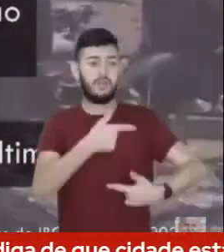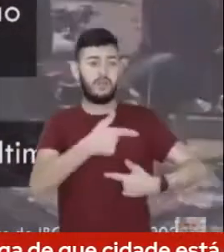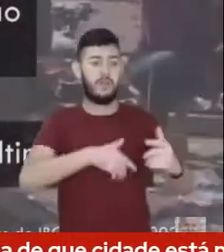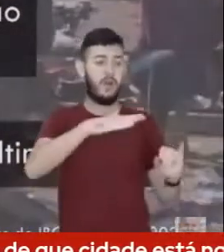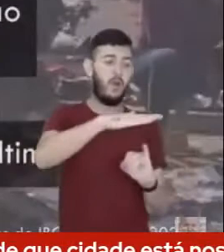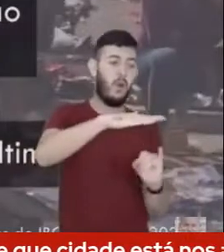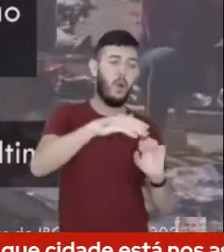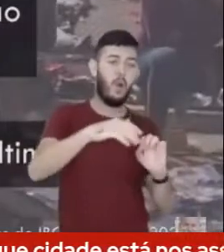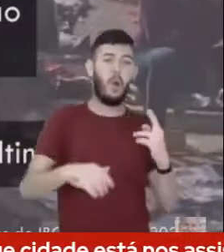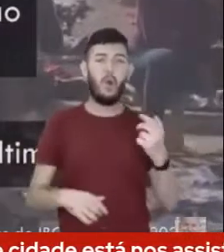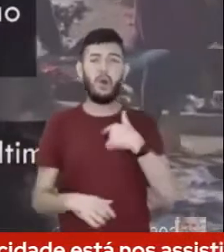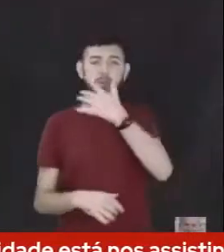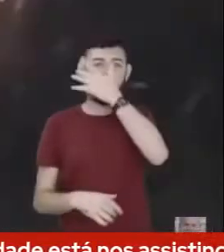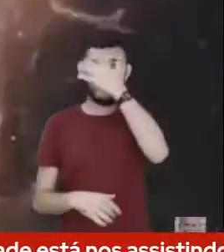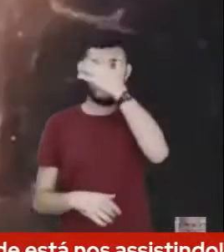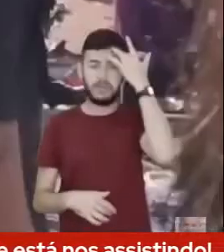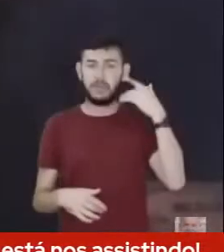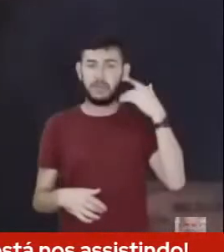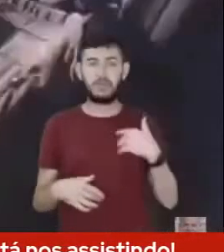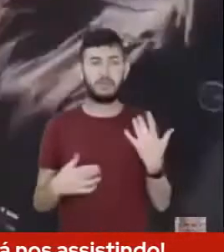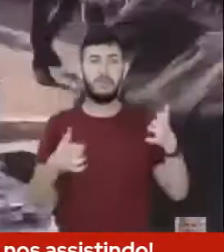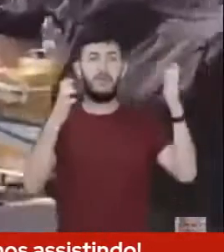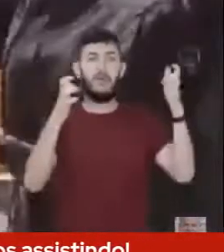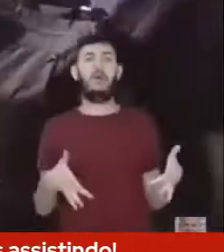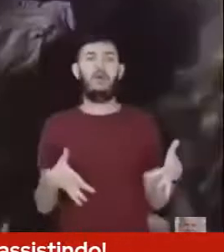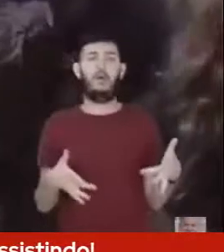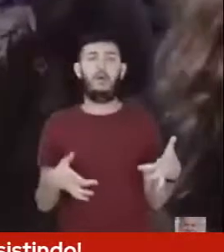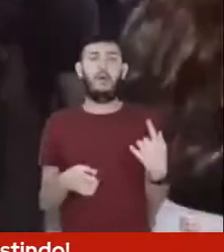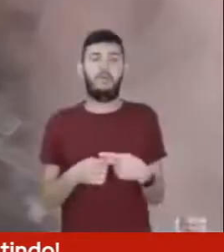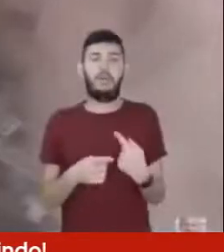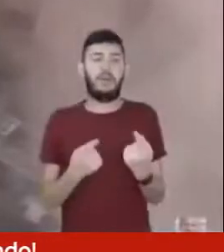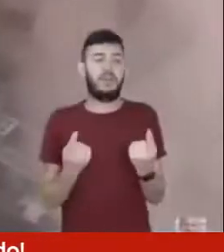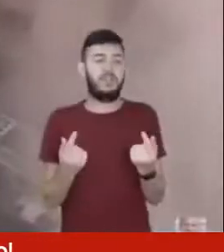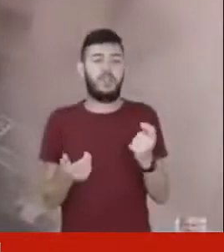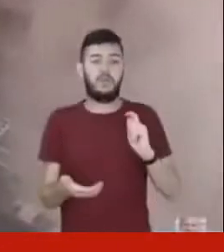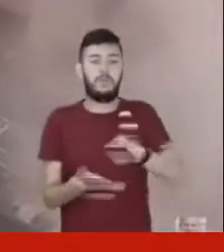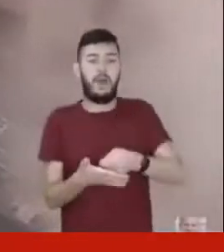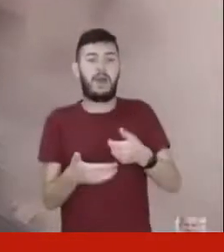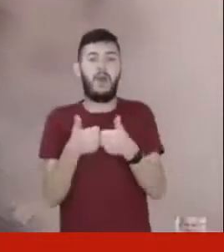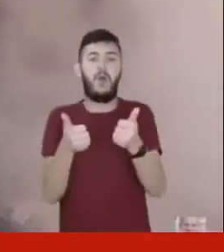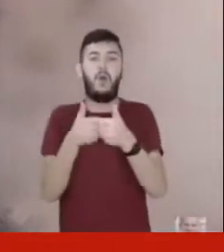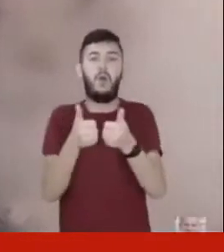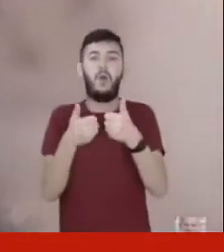tem para pagar transporte coletivo na busca por uma vaga de trabalho.